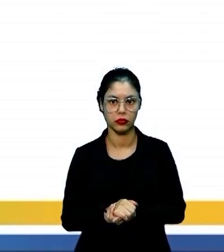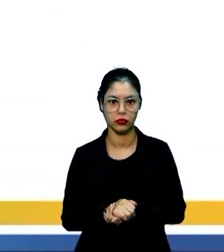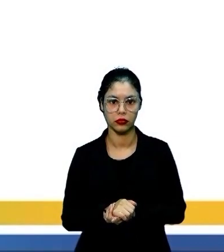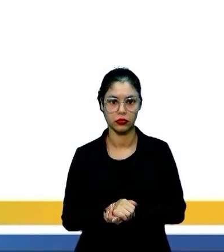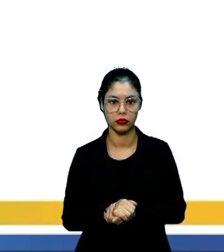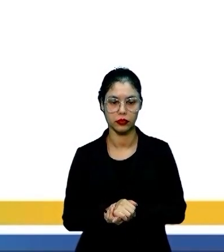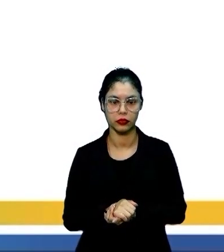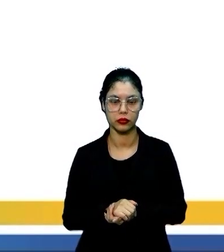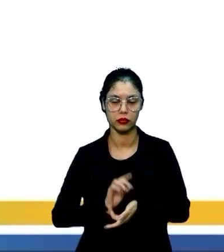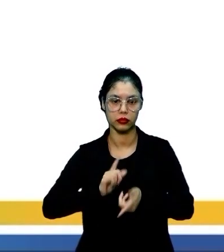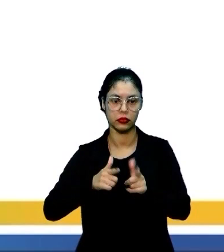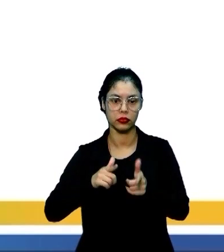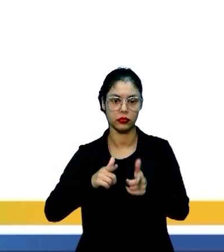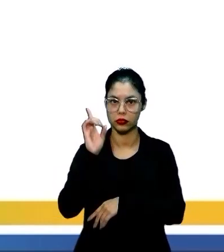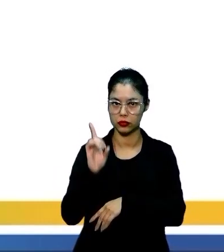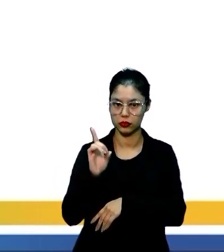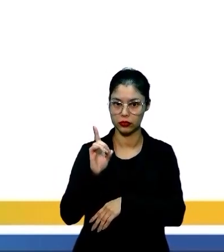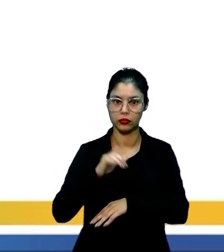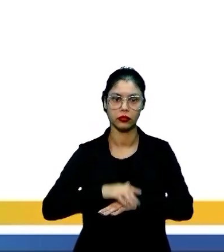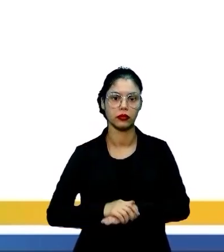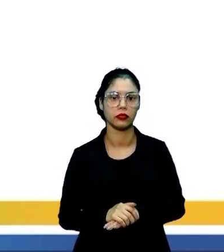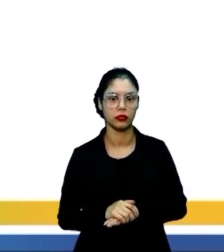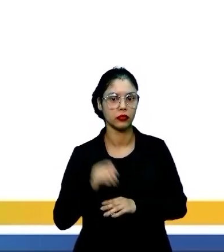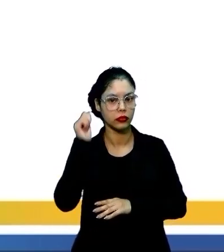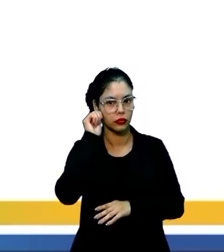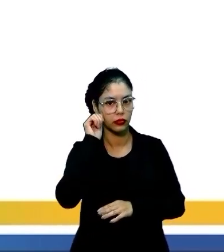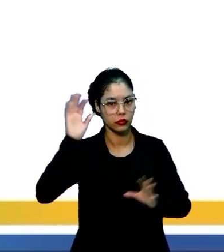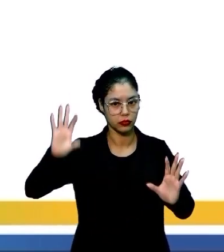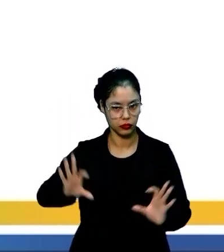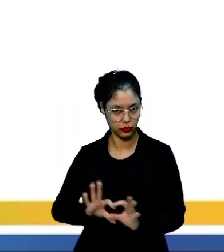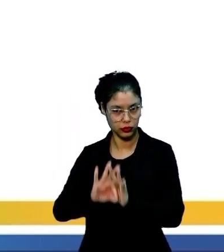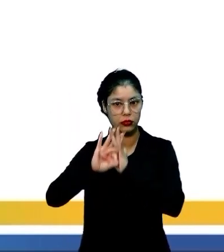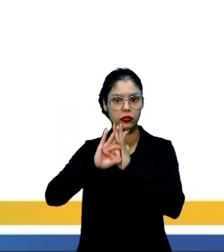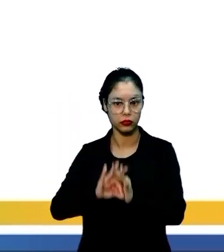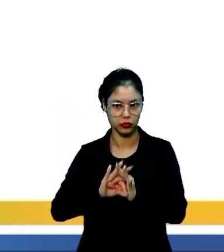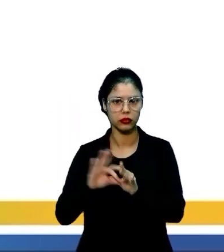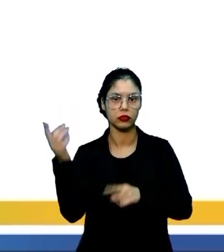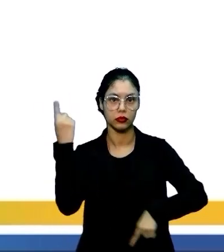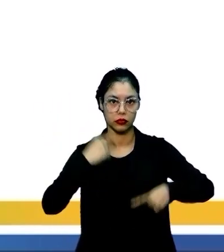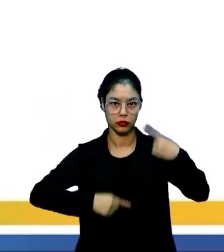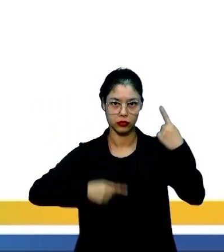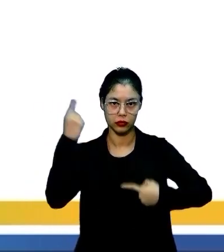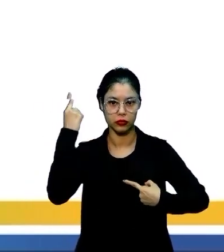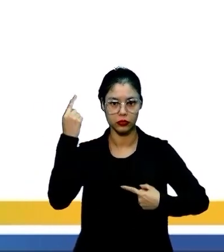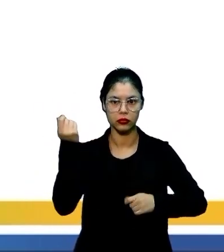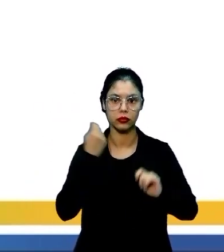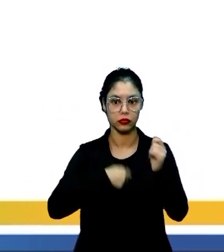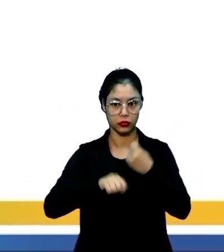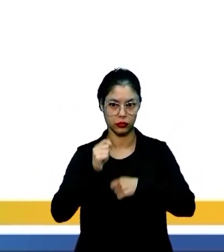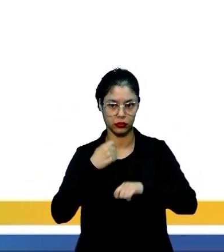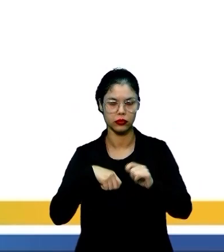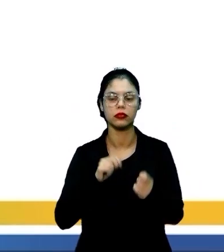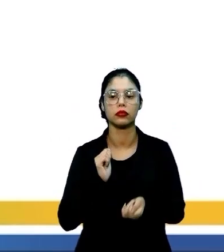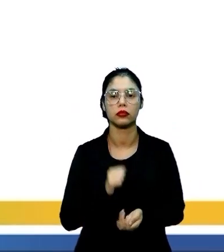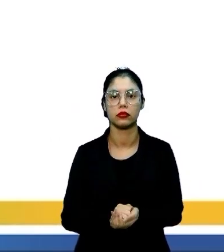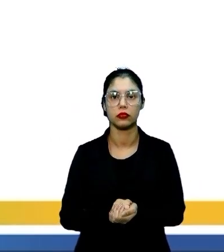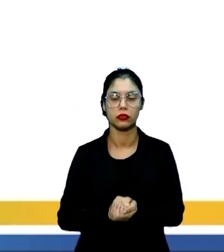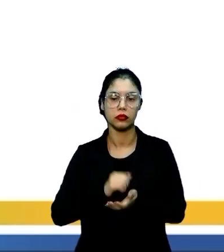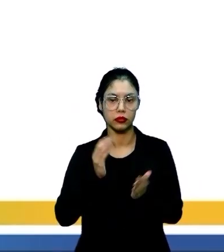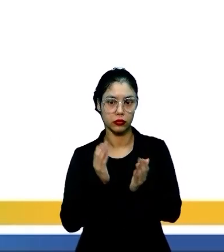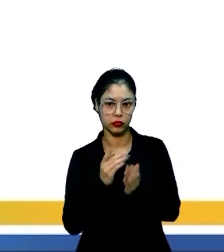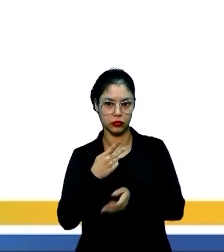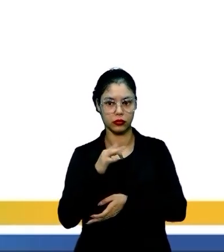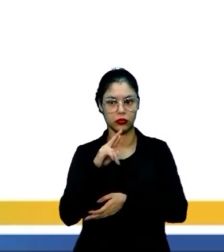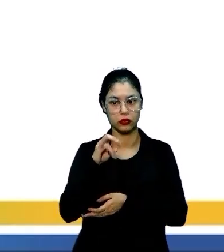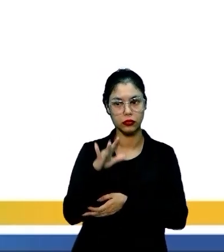atenção, está expressa na letra D. O autor vincula o sucesso econômico dos protestantes a